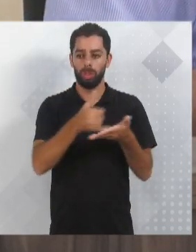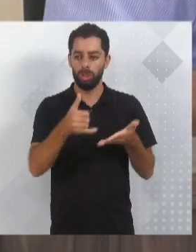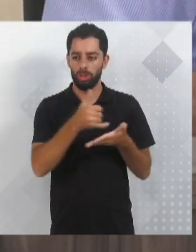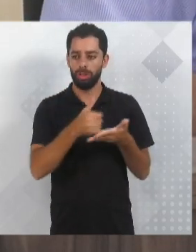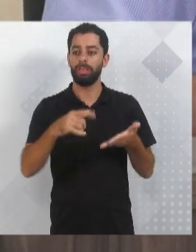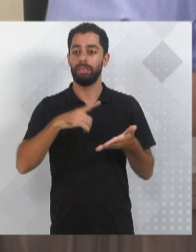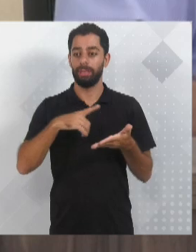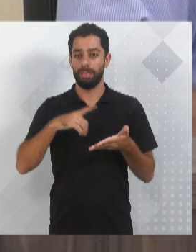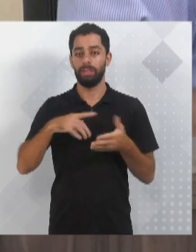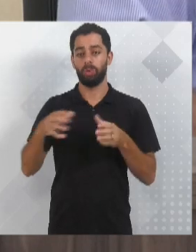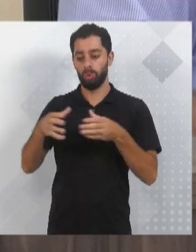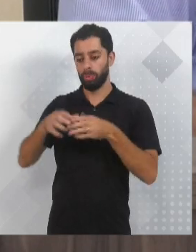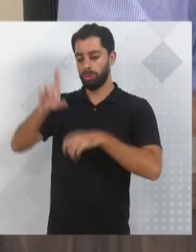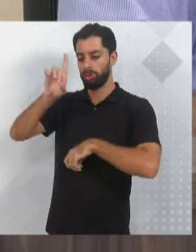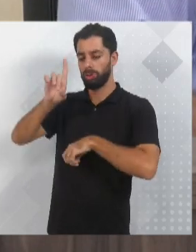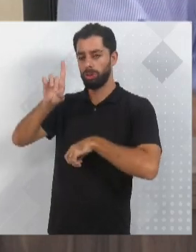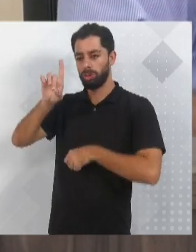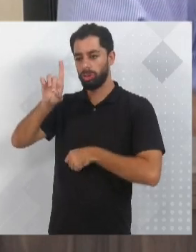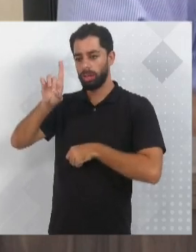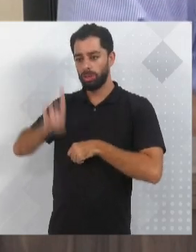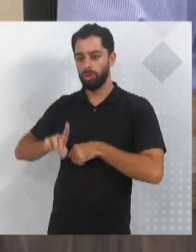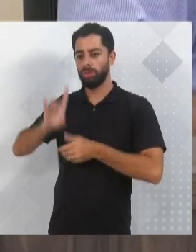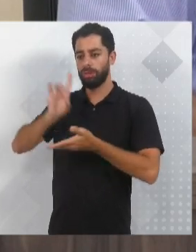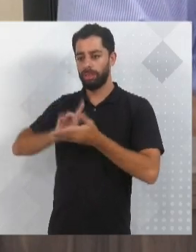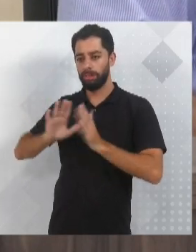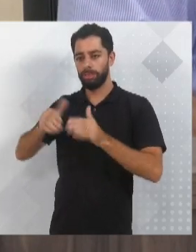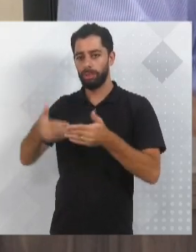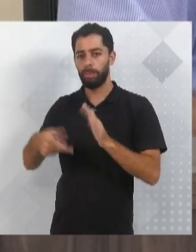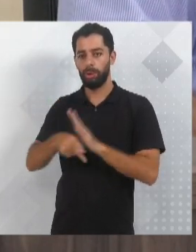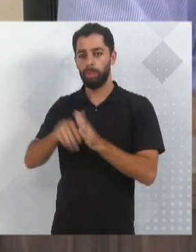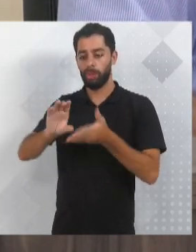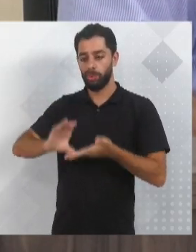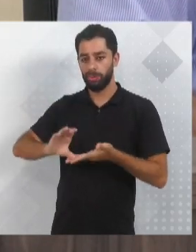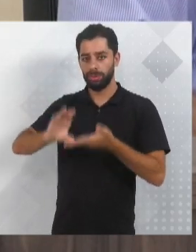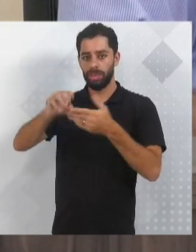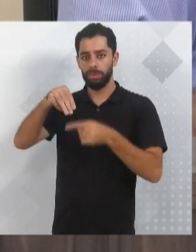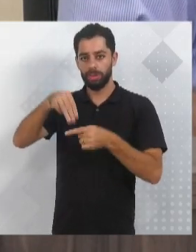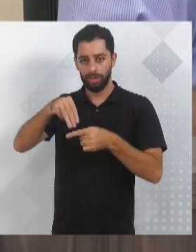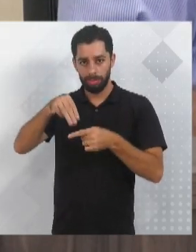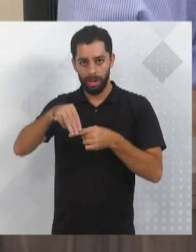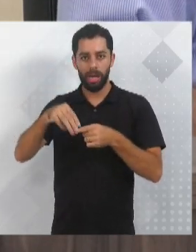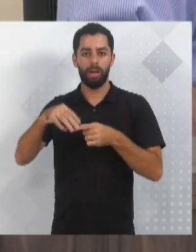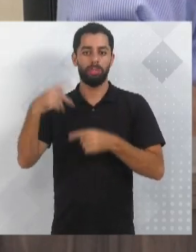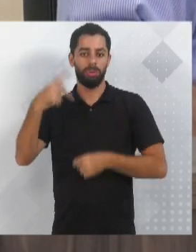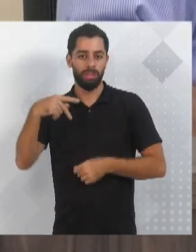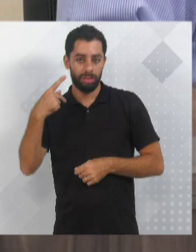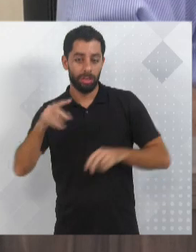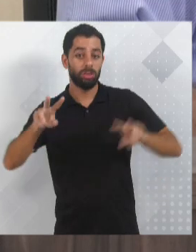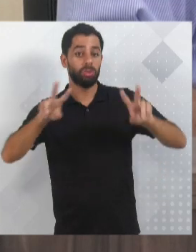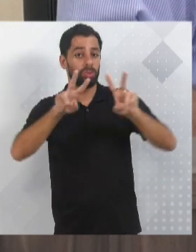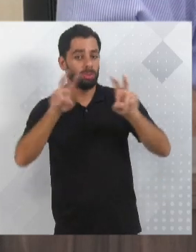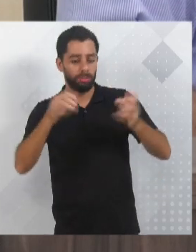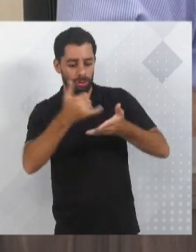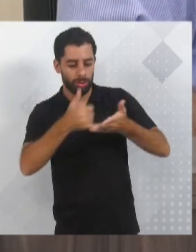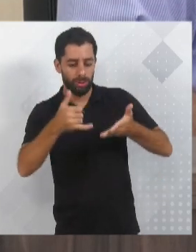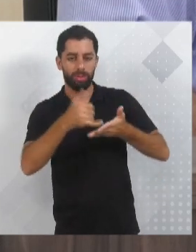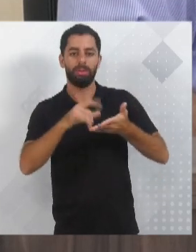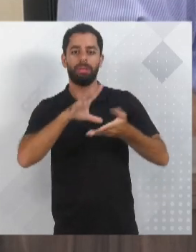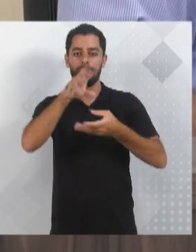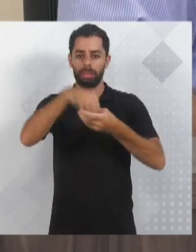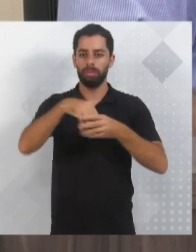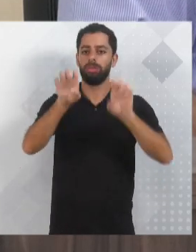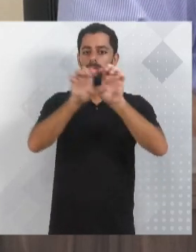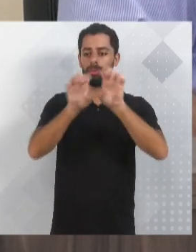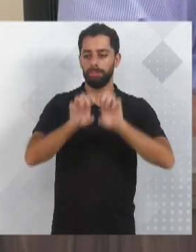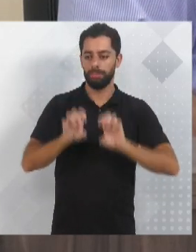uma diretoria específica, inclusive, o Conselho Municipal de Políticas sobre Drogas faz parte da nossa